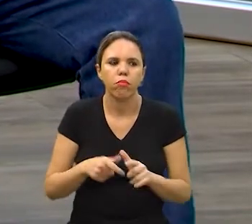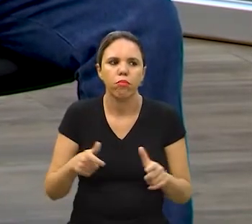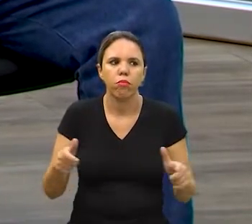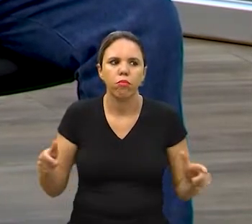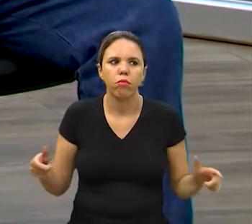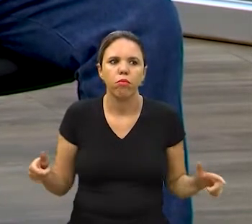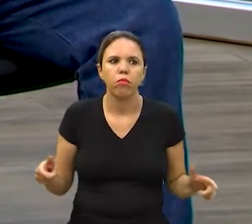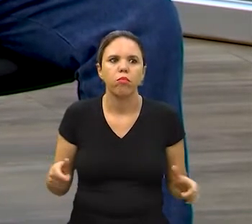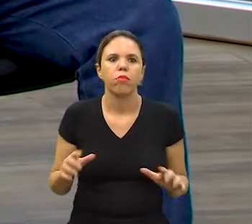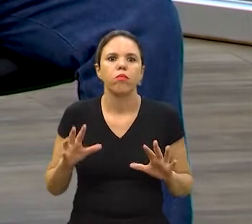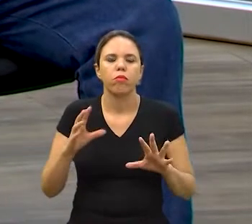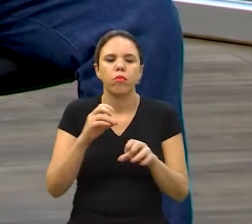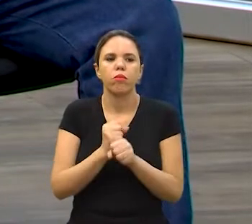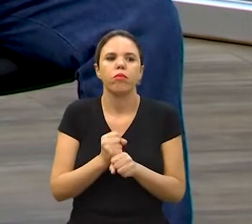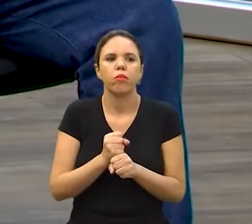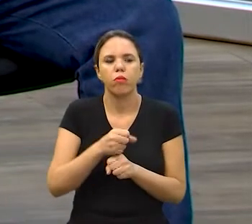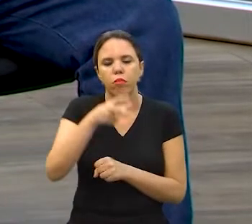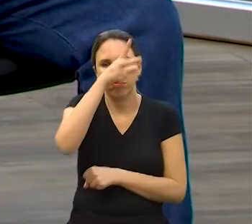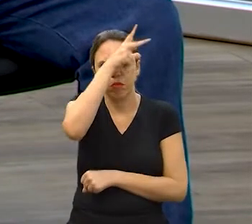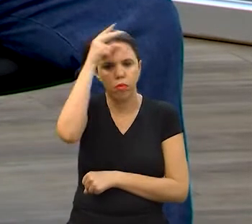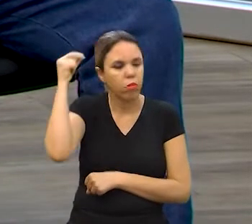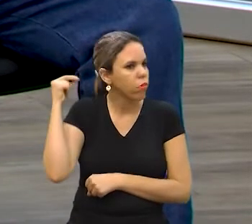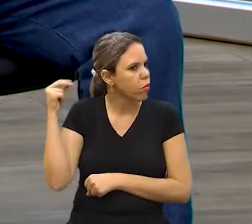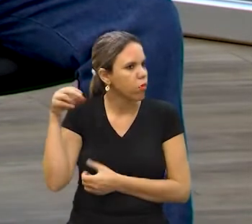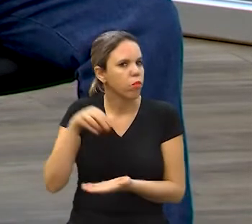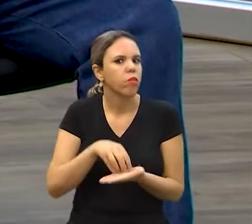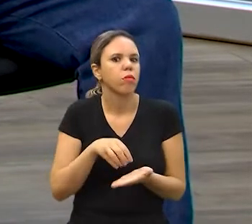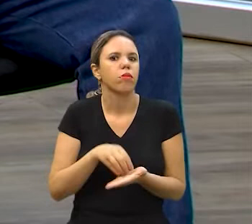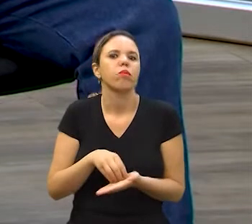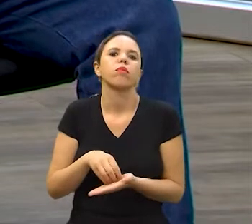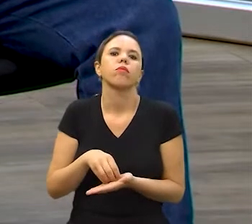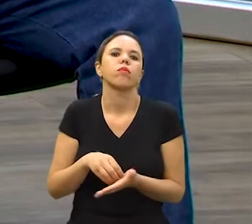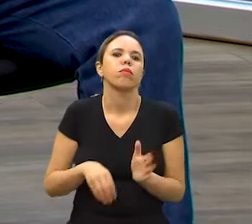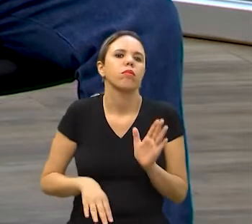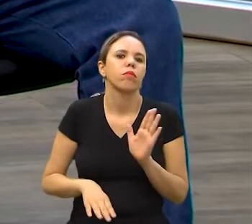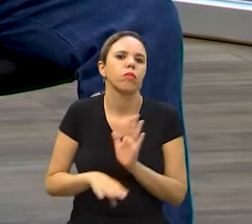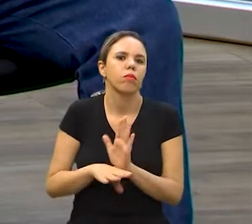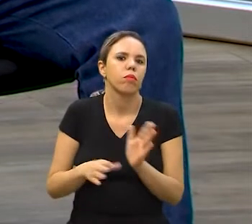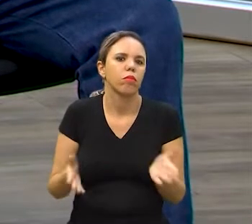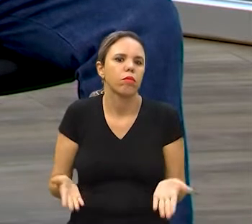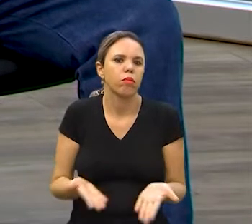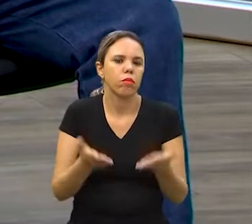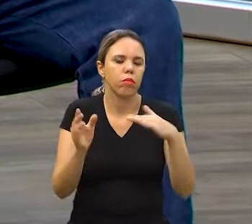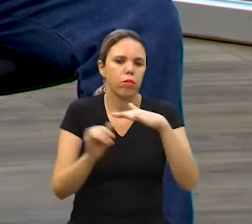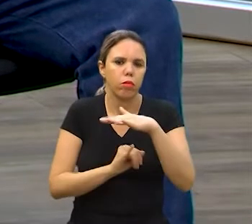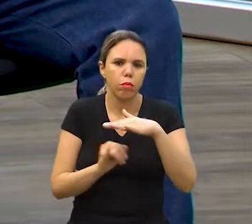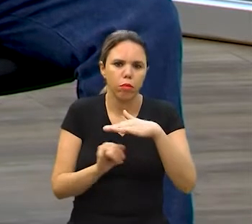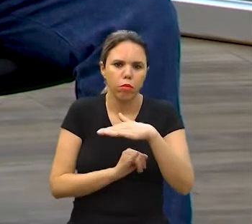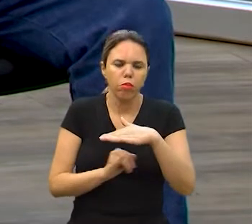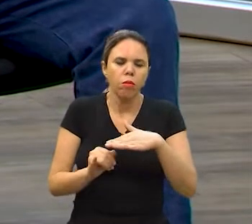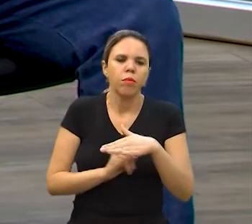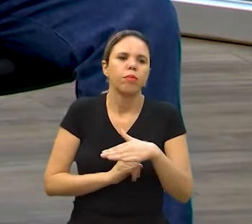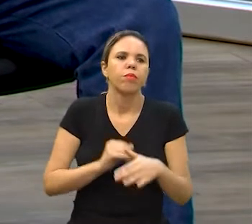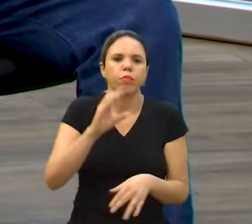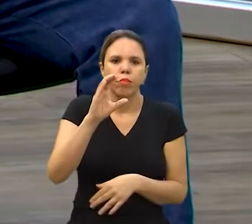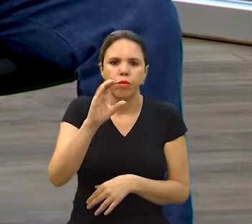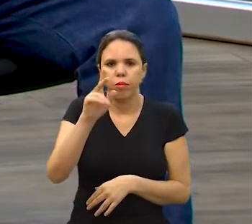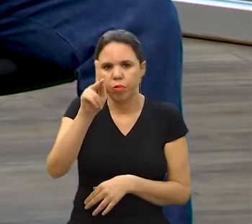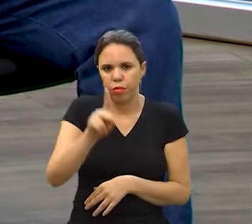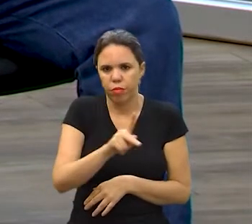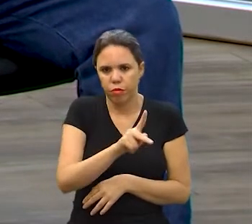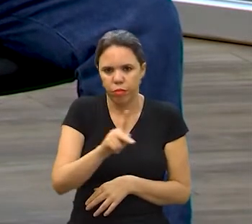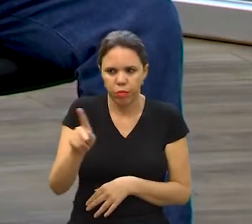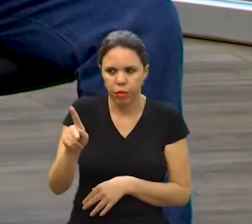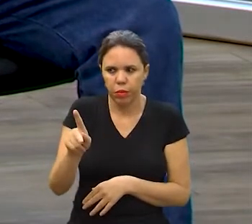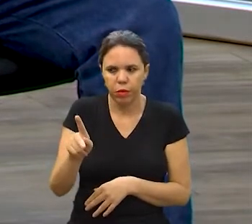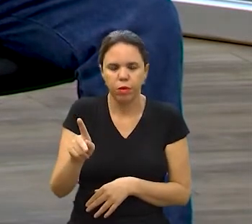projeto grande, com tudo isso daí, a prefeitura, os órgãos públicos estão nos ajudando, as entidades paroquiais, padres, tem